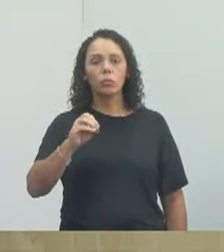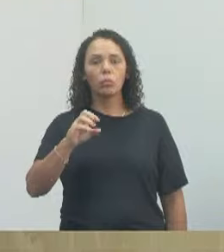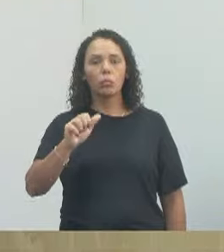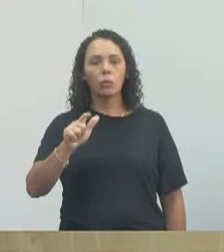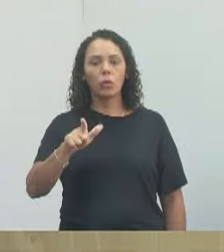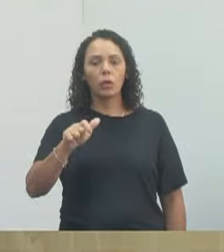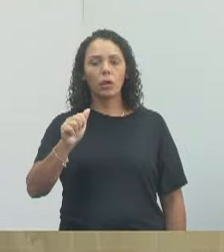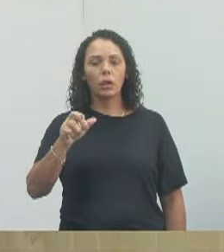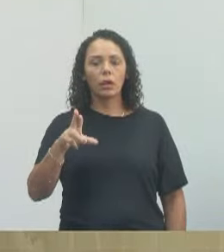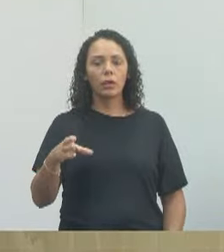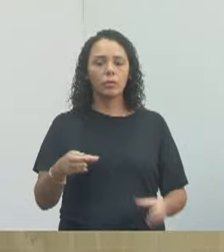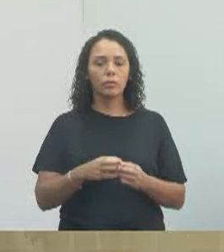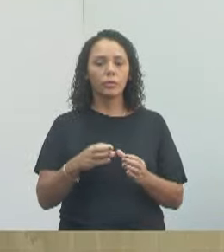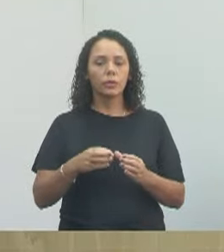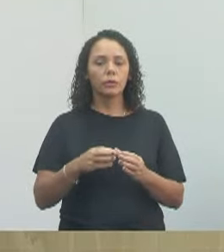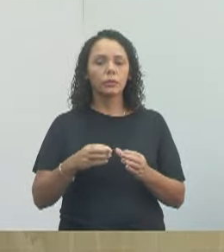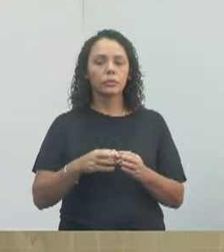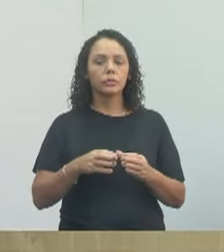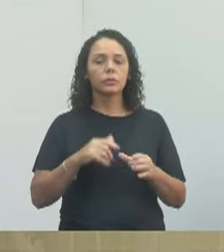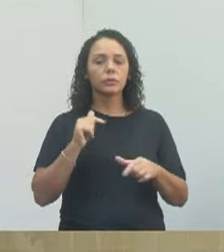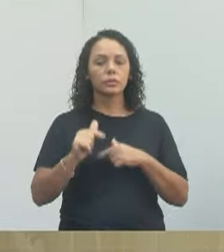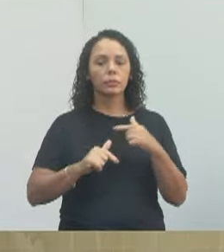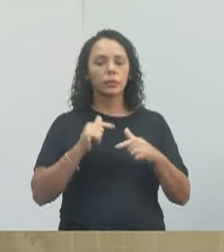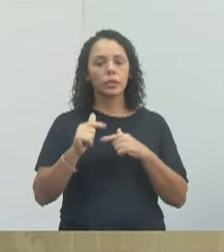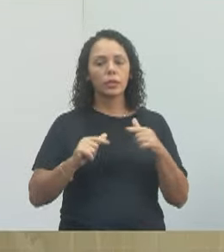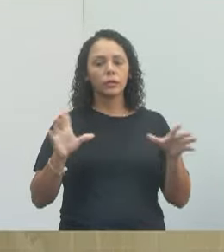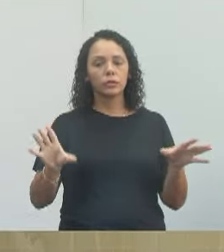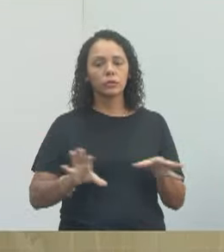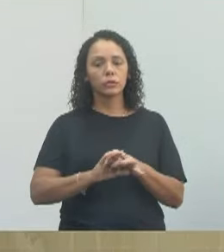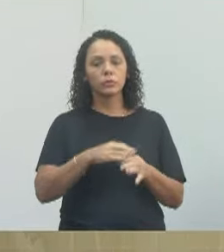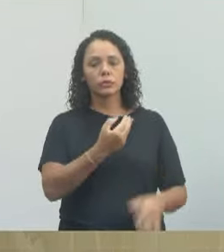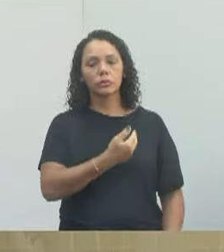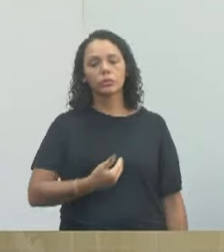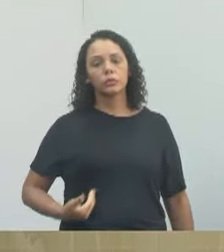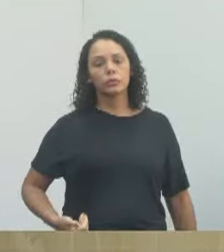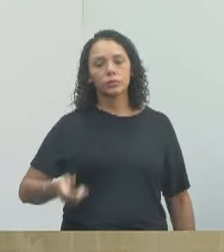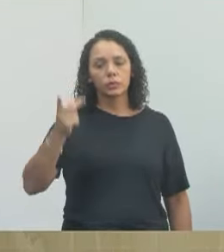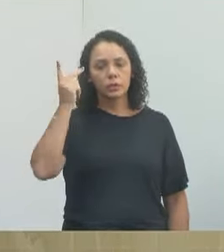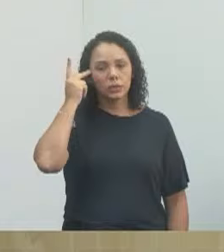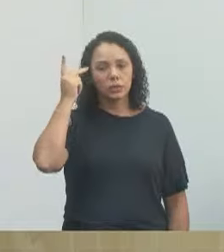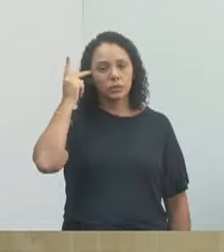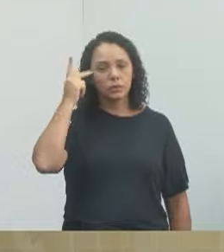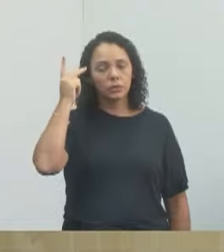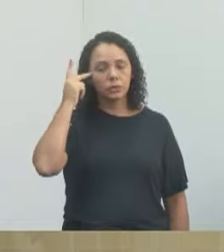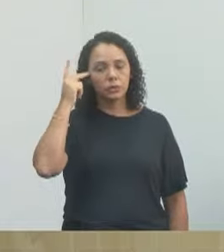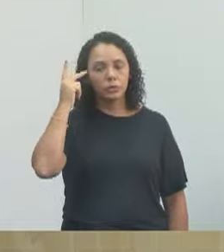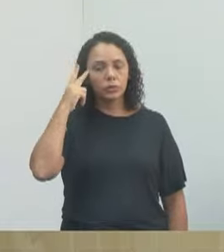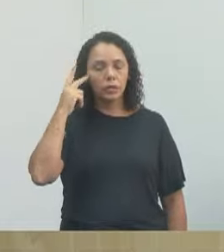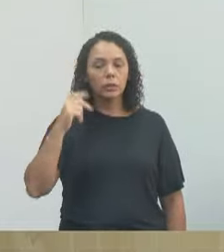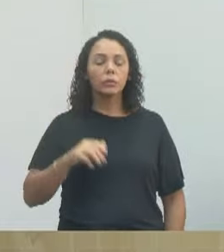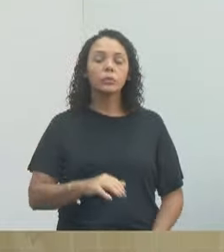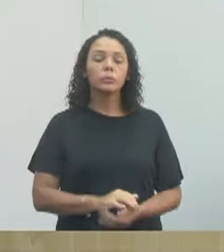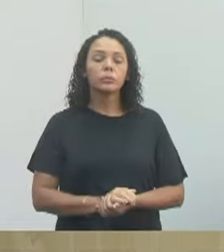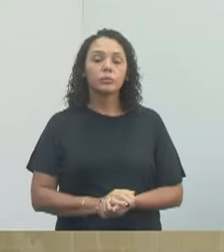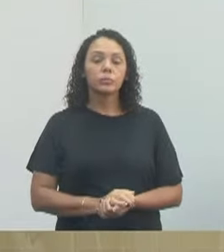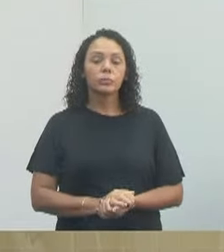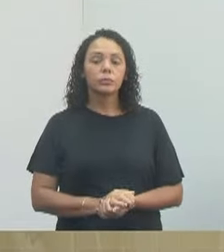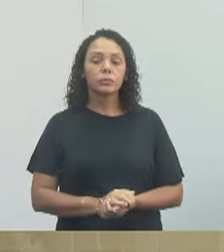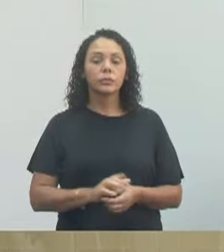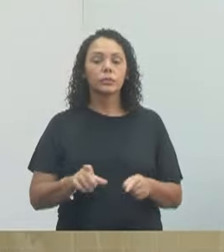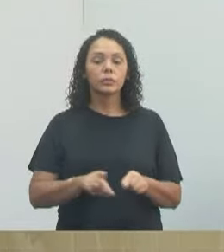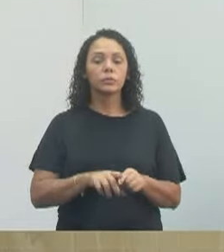colaboradores pelo trabalho desenvolvido em parceria com o Governo do Estado de São Paulo e com a companhia de desenvolvimento Habitacional e urbano